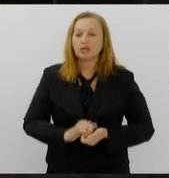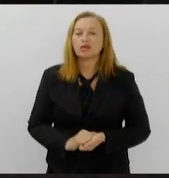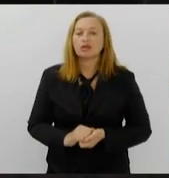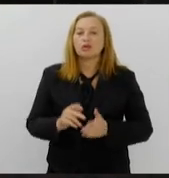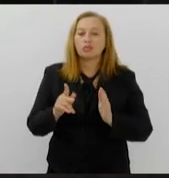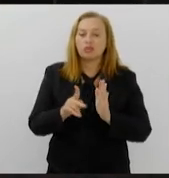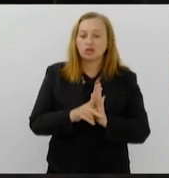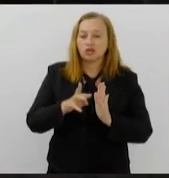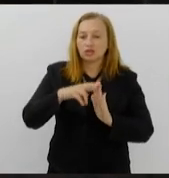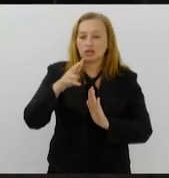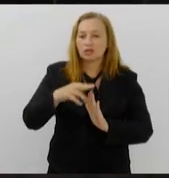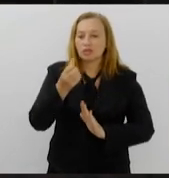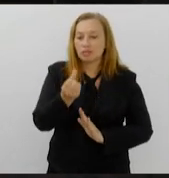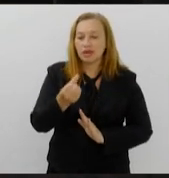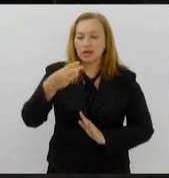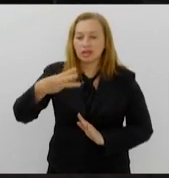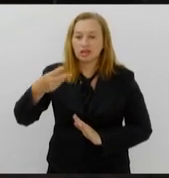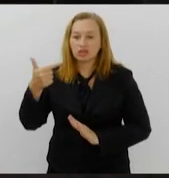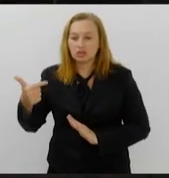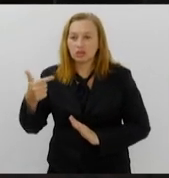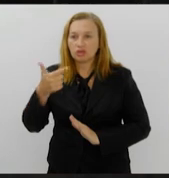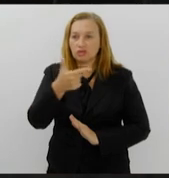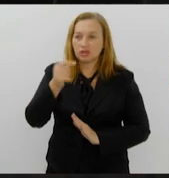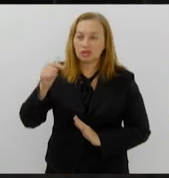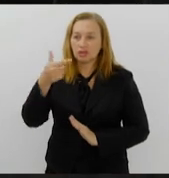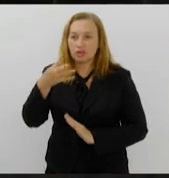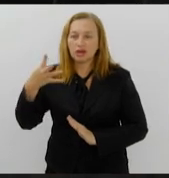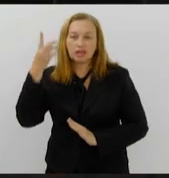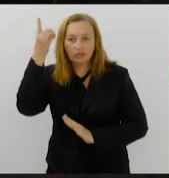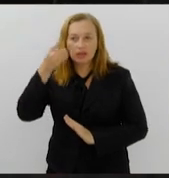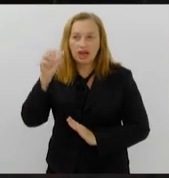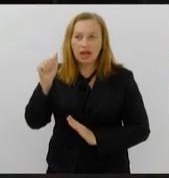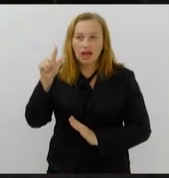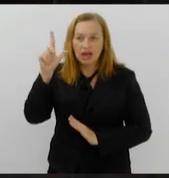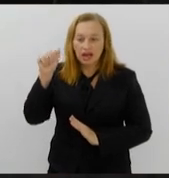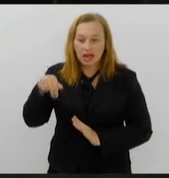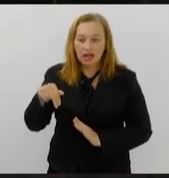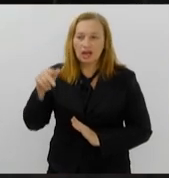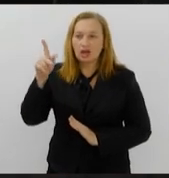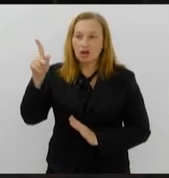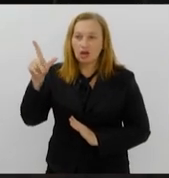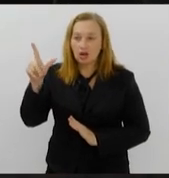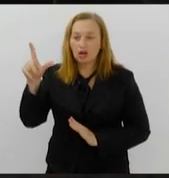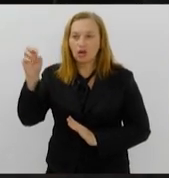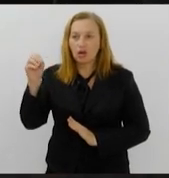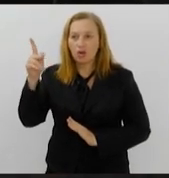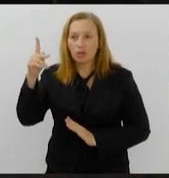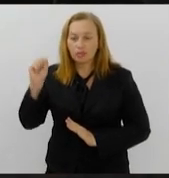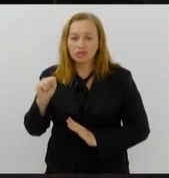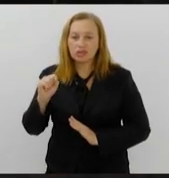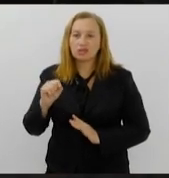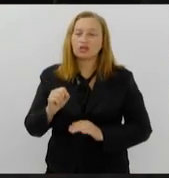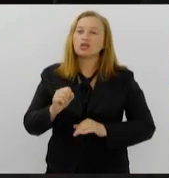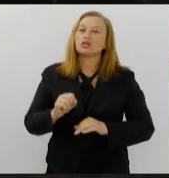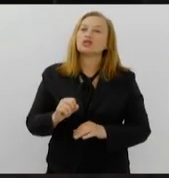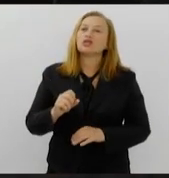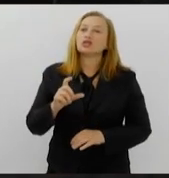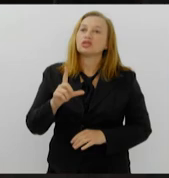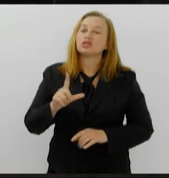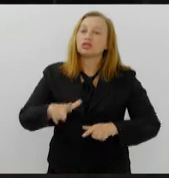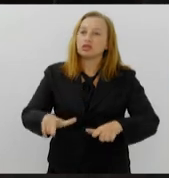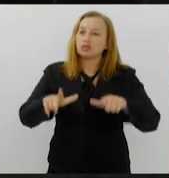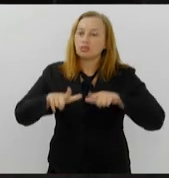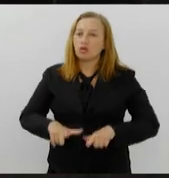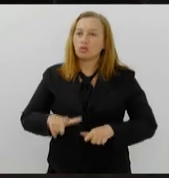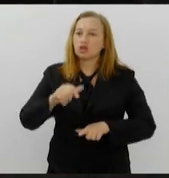de resolução 632-24, de autoria da deputada Alan Lopes, que concede o diploma José Alencar ao senhor